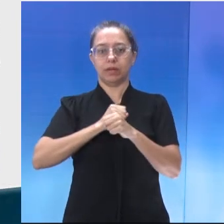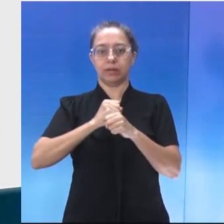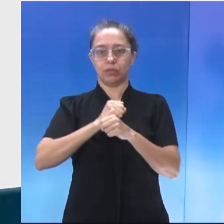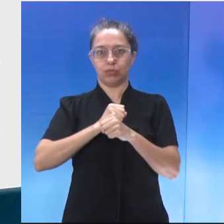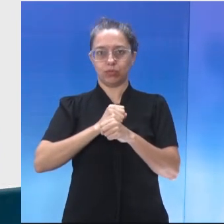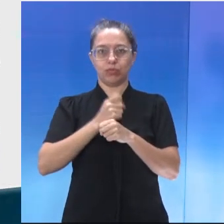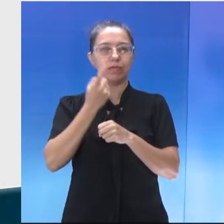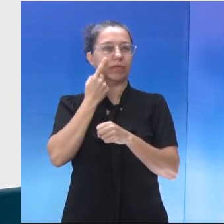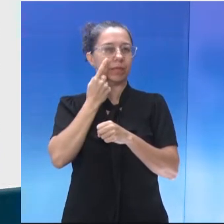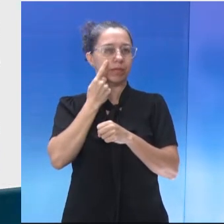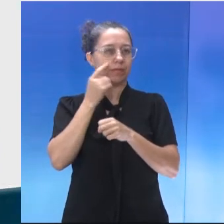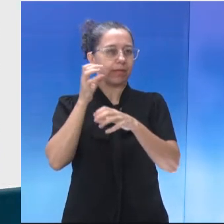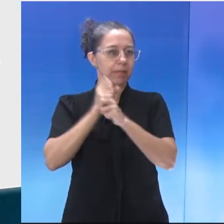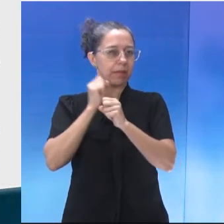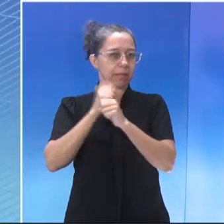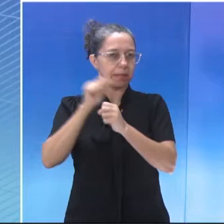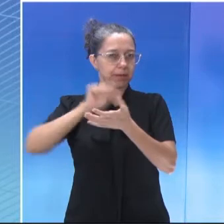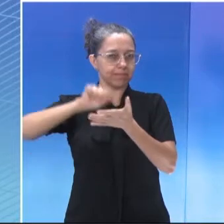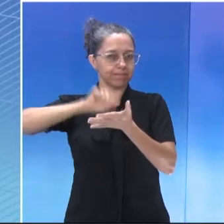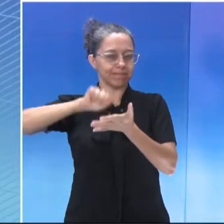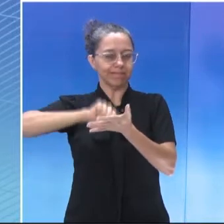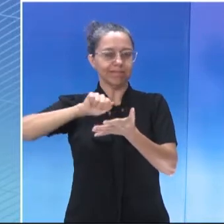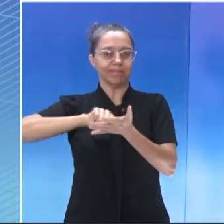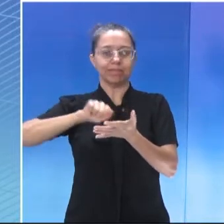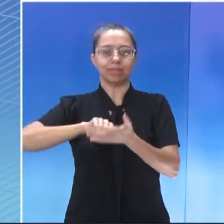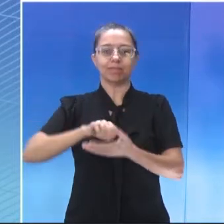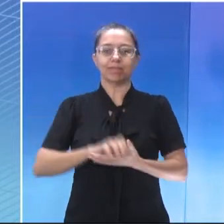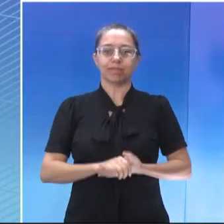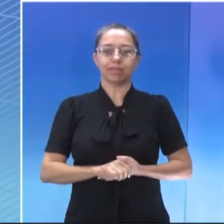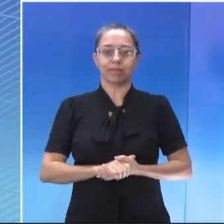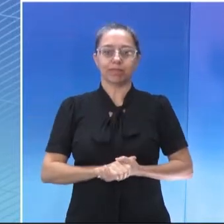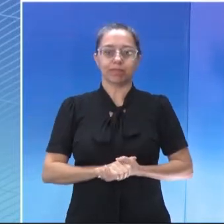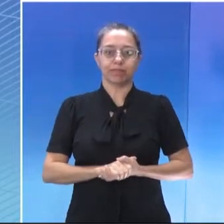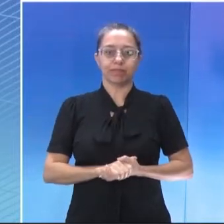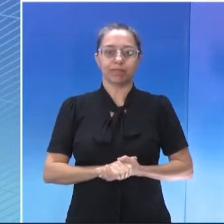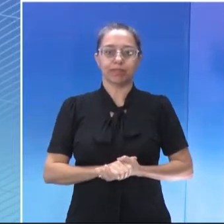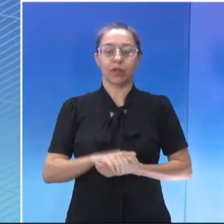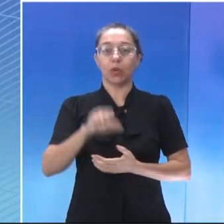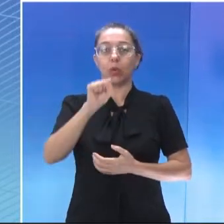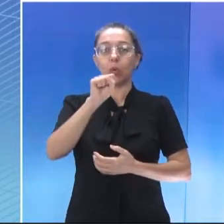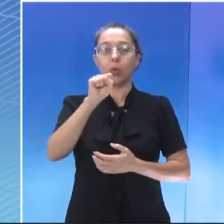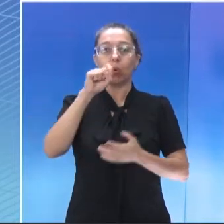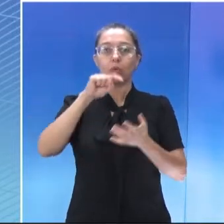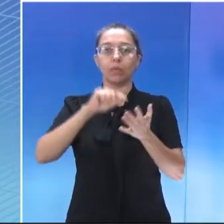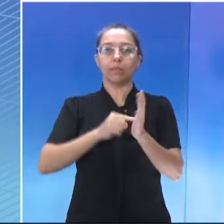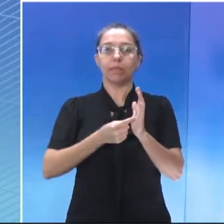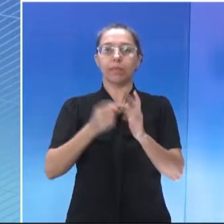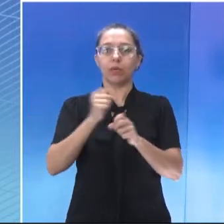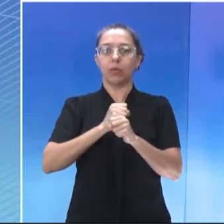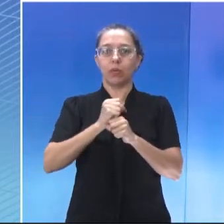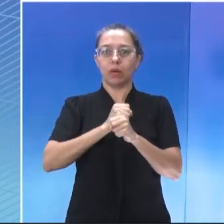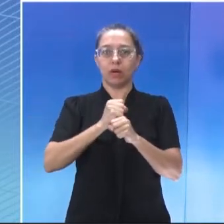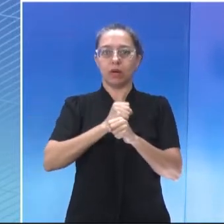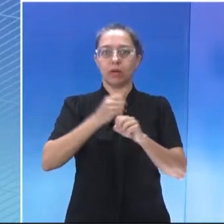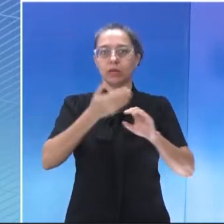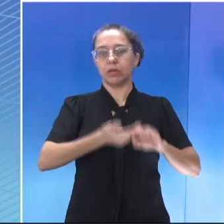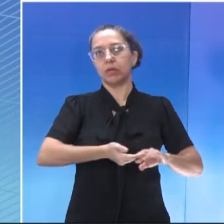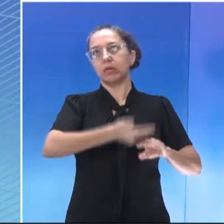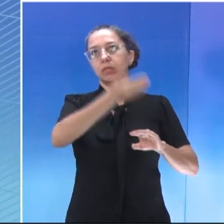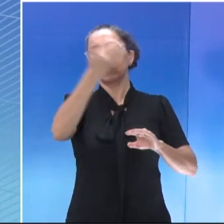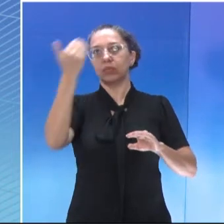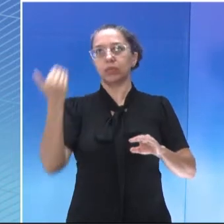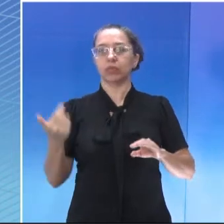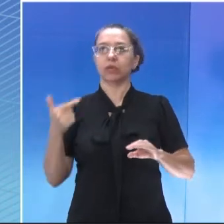aqui, colocar na ponta do lápis lá na prova, né? Então, vamos lá. 8.000 anos atrás, nós temos o quê?